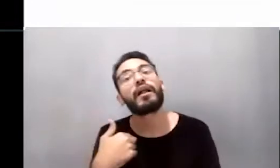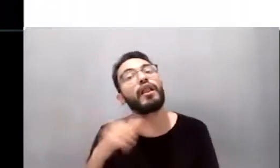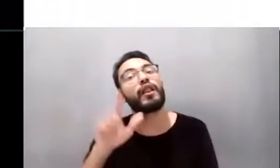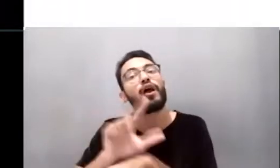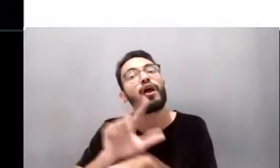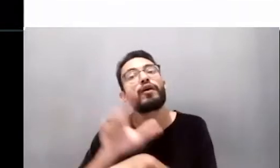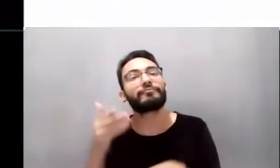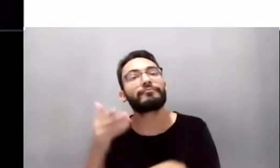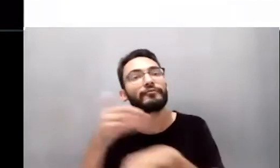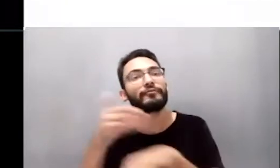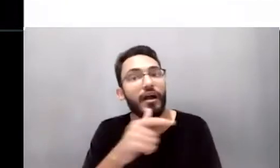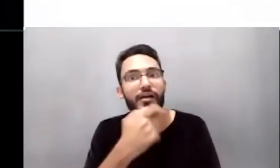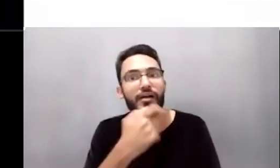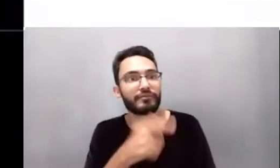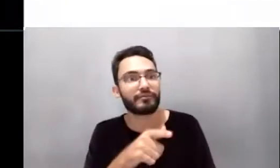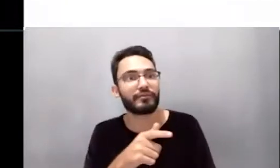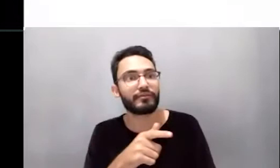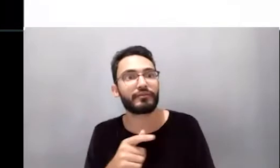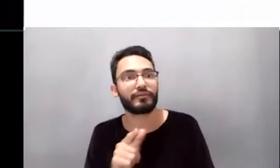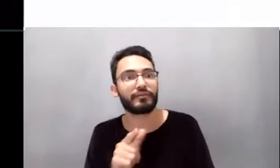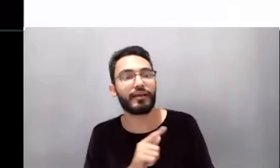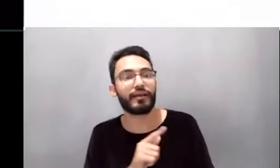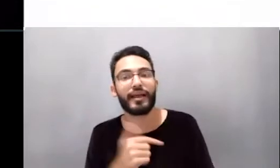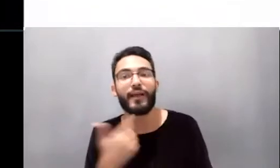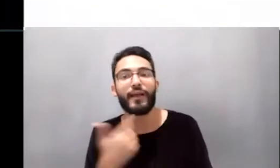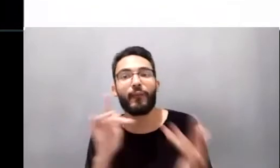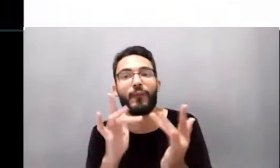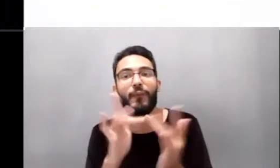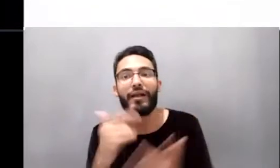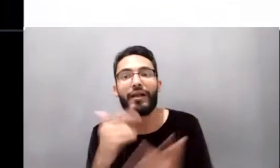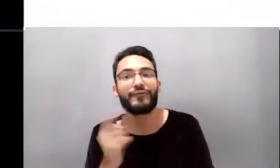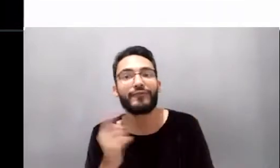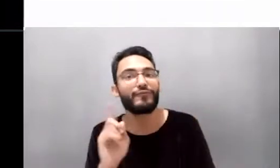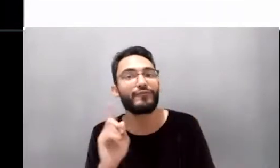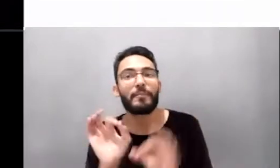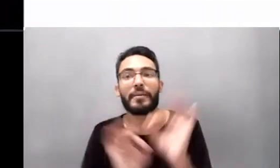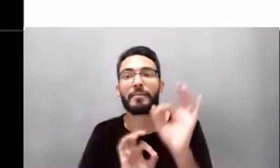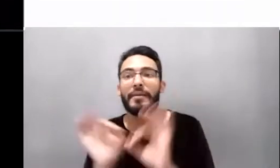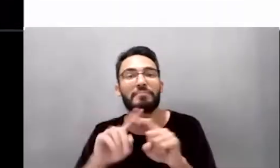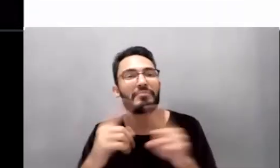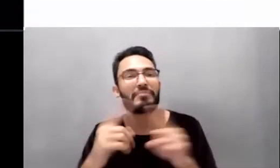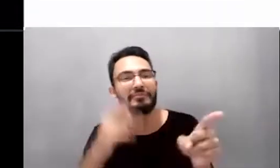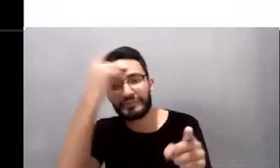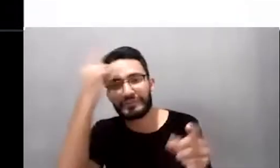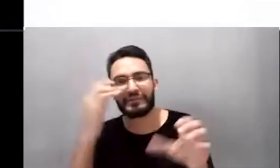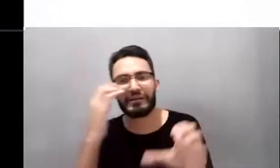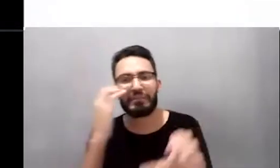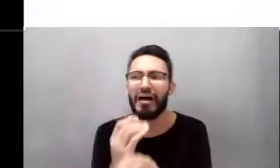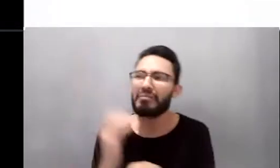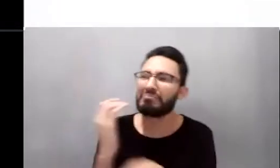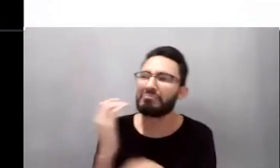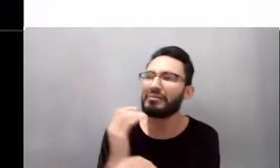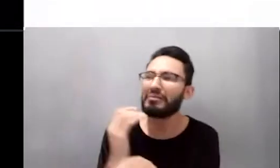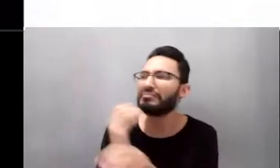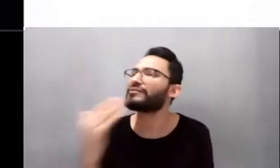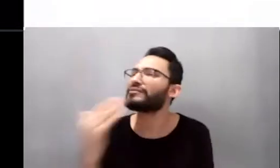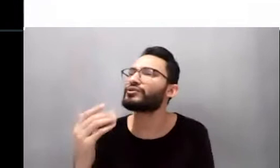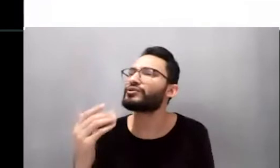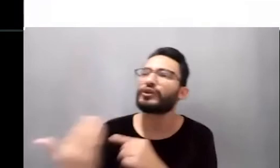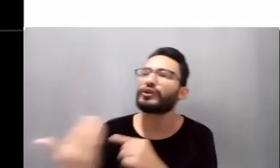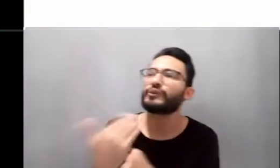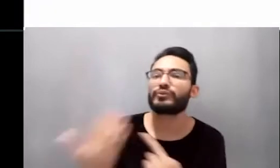Né? Então eu não estava preparada para aquele contato, né? Mas a pessoa estava com dificuldade e pediu ajuda. E